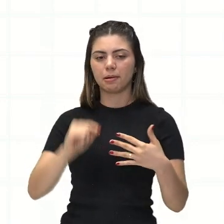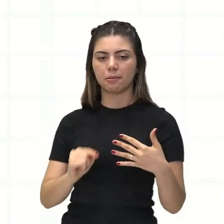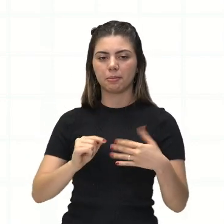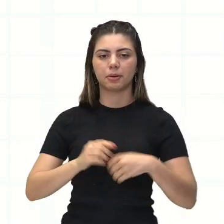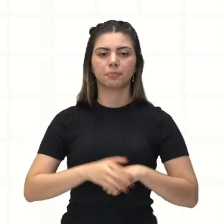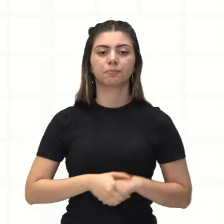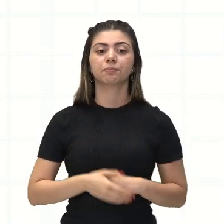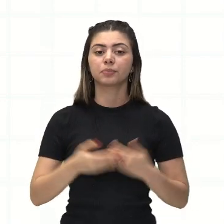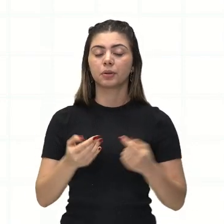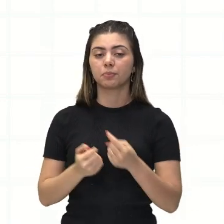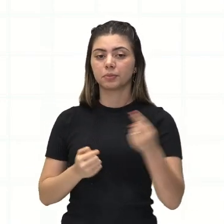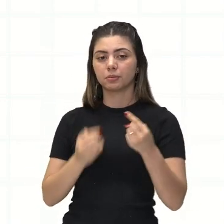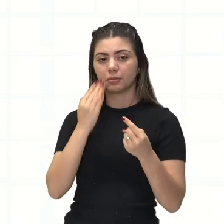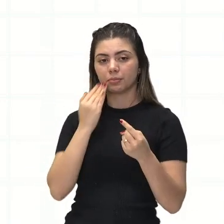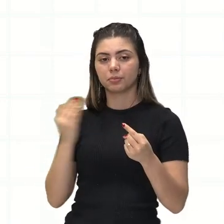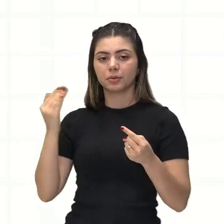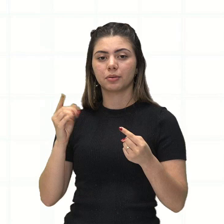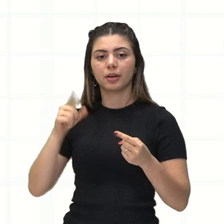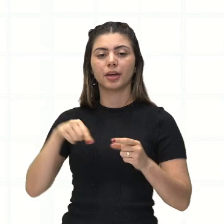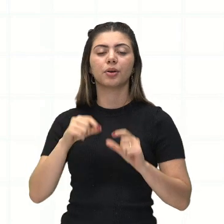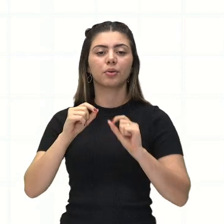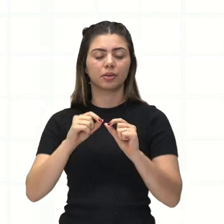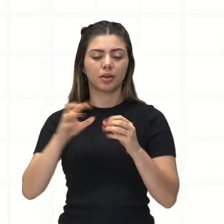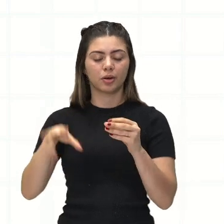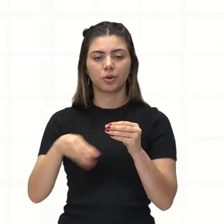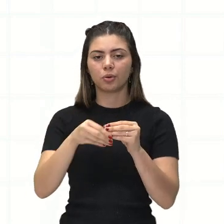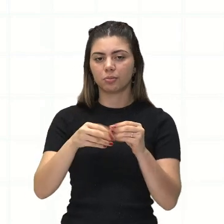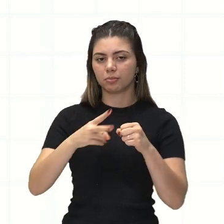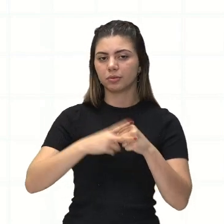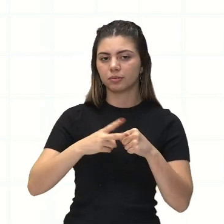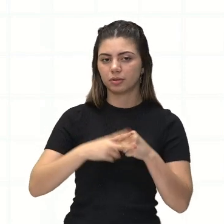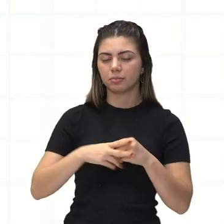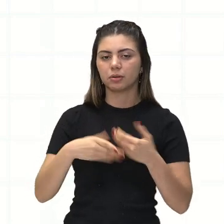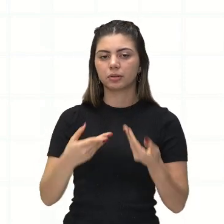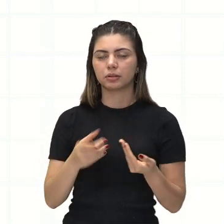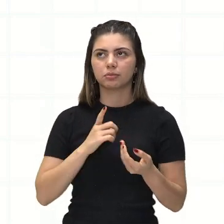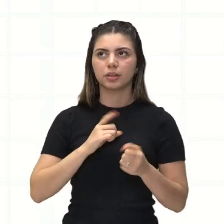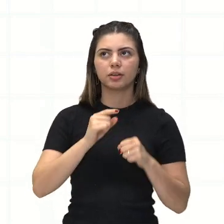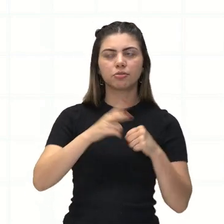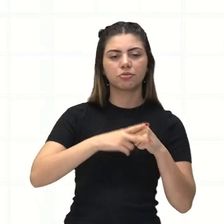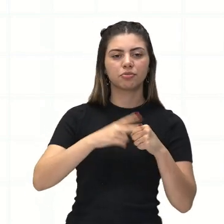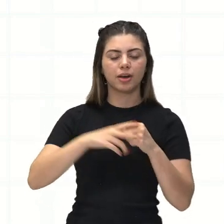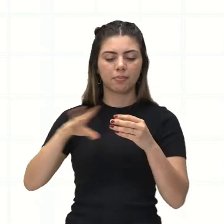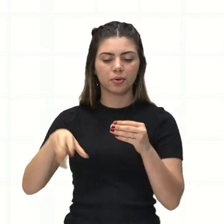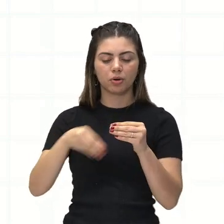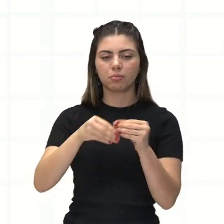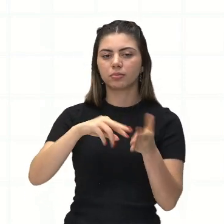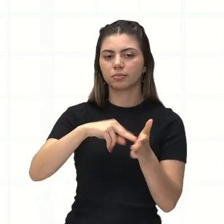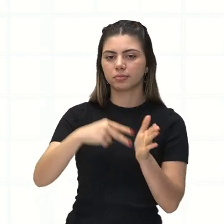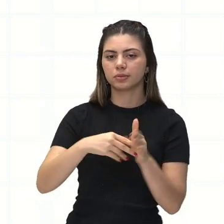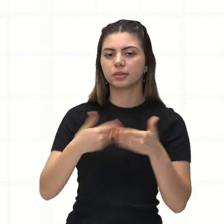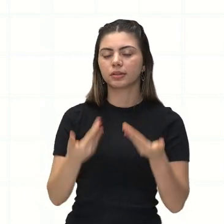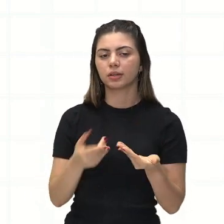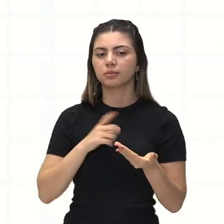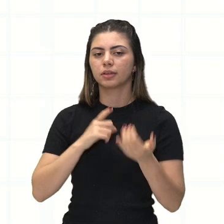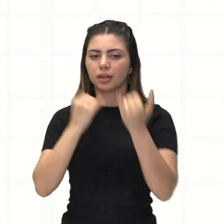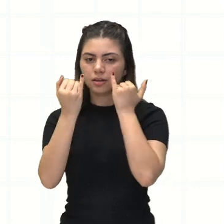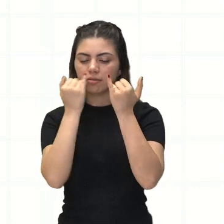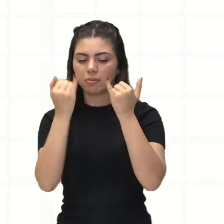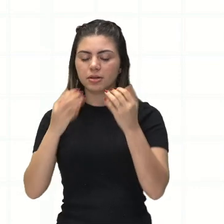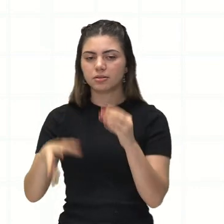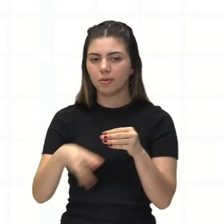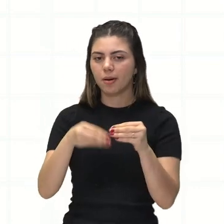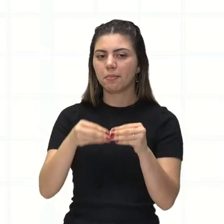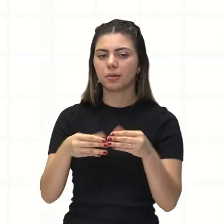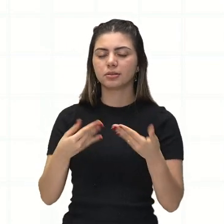oração. O primeiro deles, os complementos verbais. Se ele complementa o sentido do verbo, ele vai dar essas informações a mais.